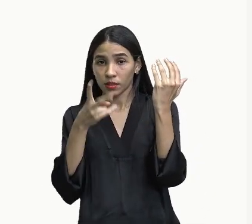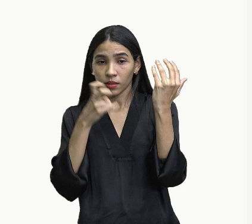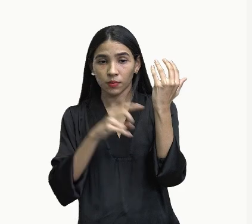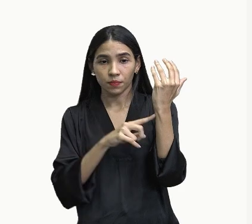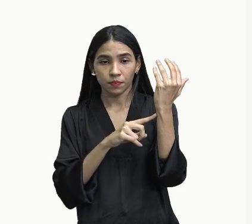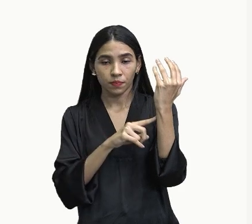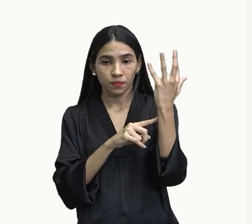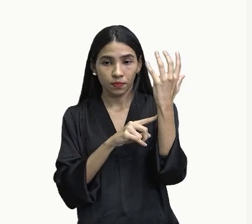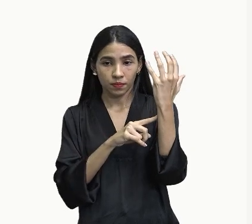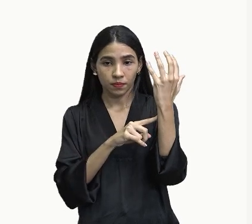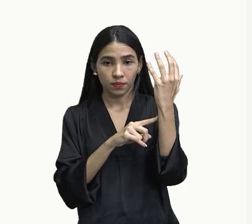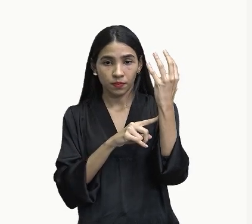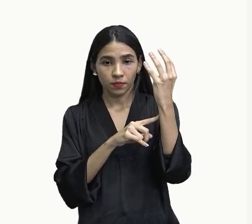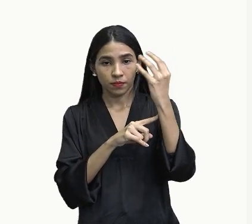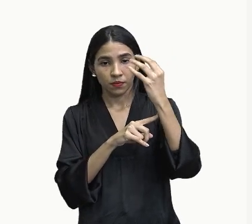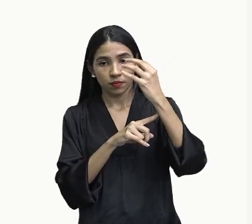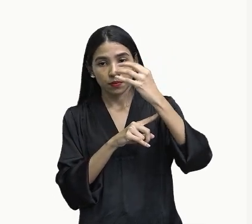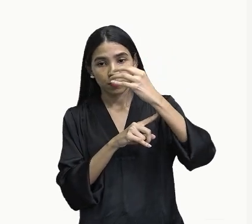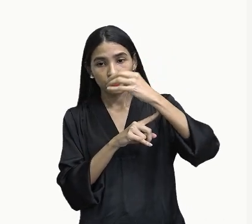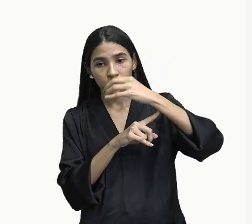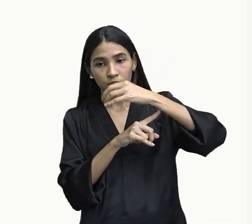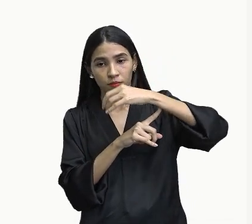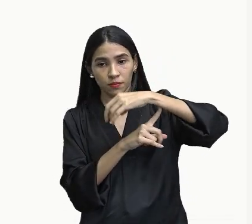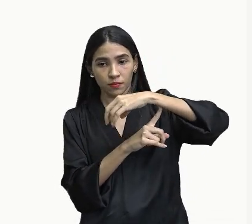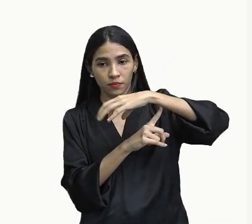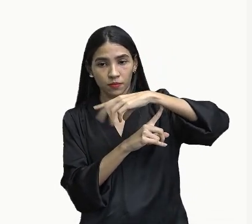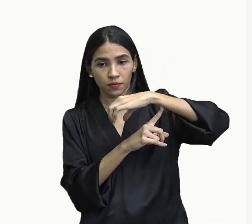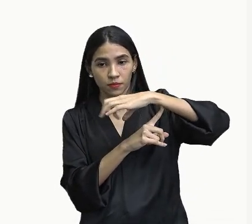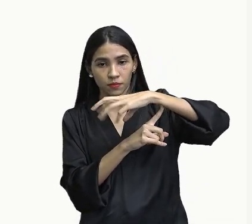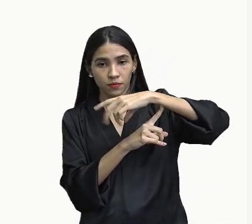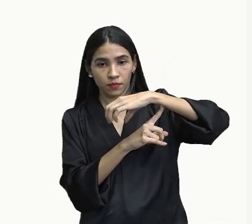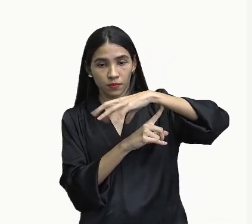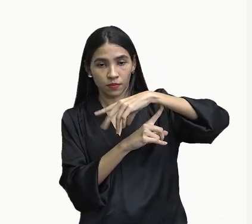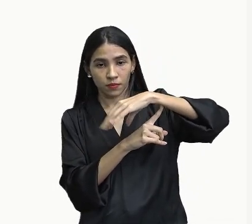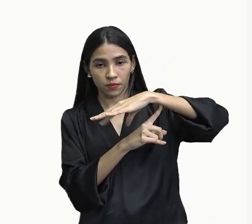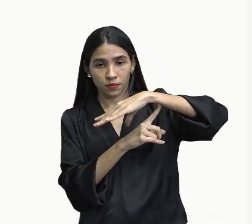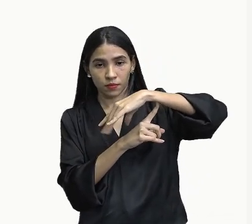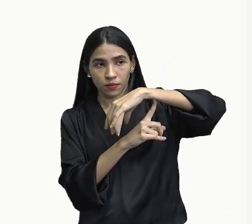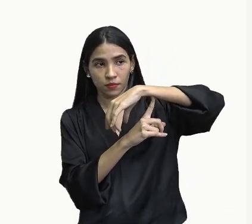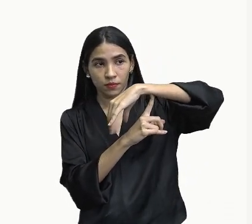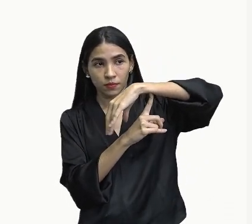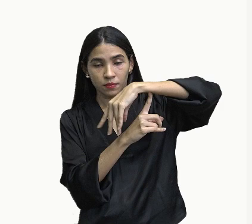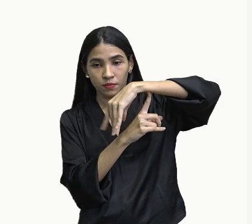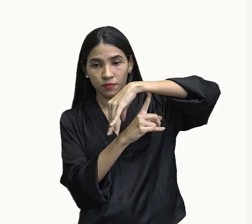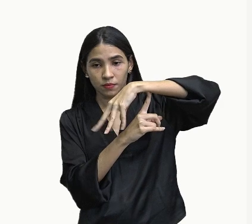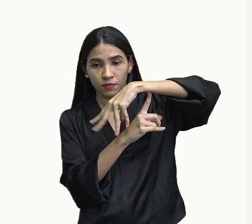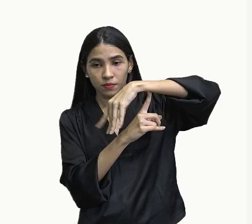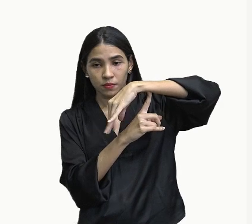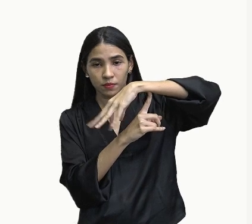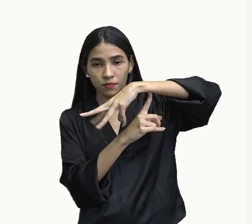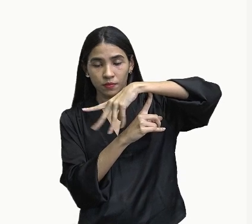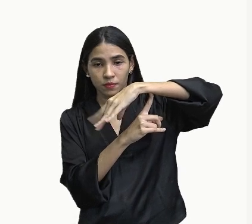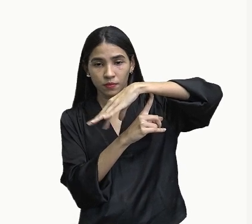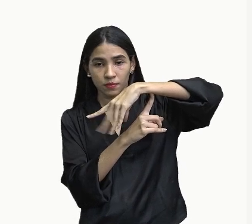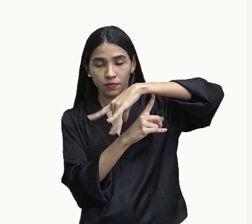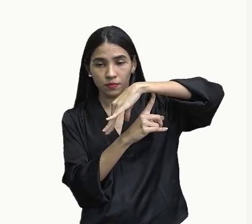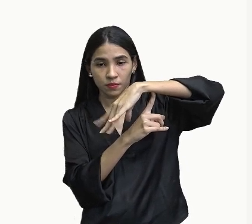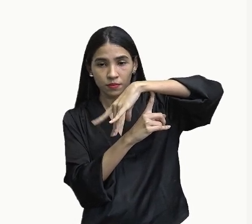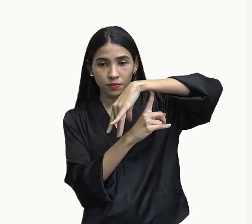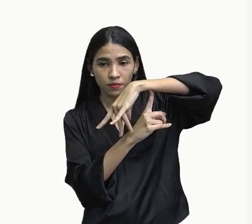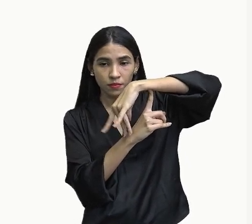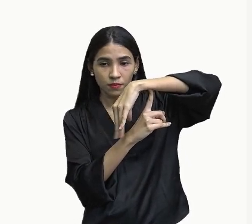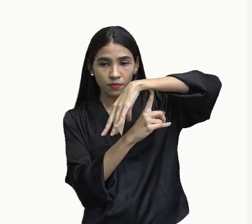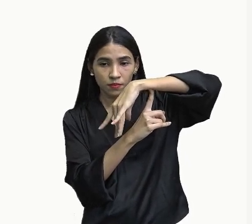Olha aqui, e os tentáculos vão ser, junto com a anatomia do corpo, vão dar esse empuxo para que